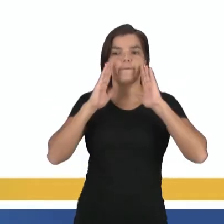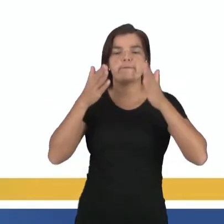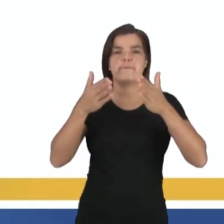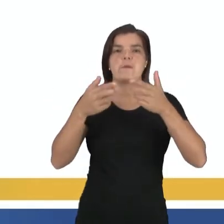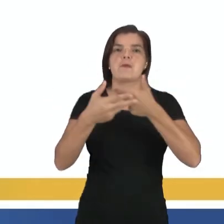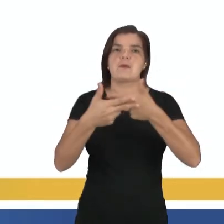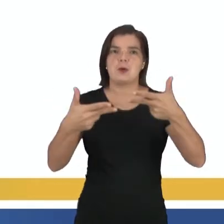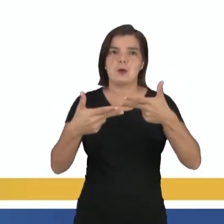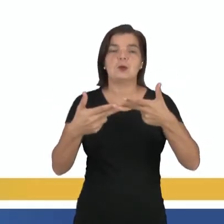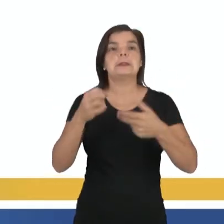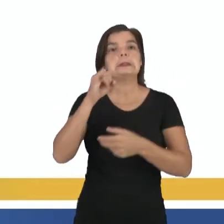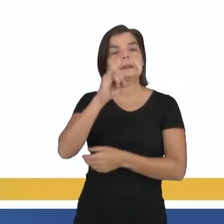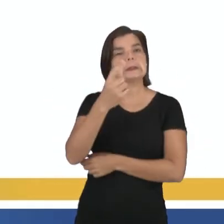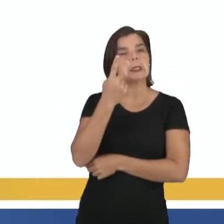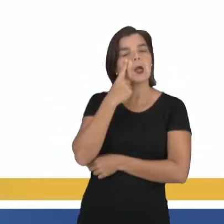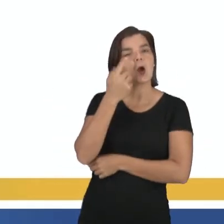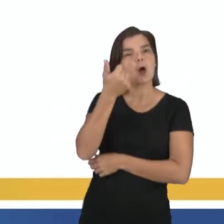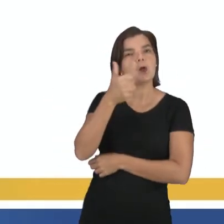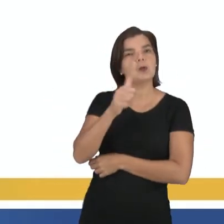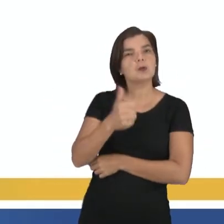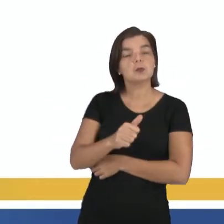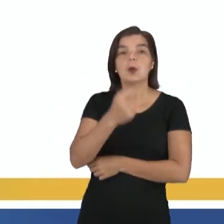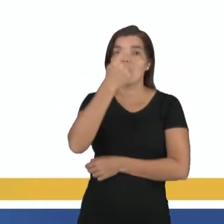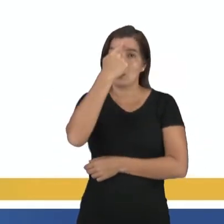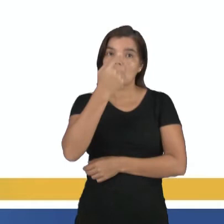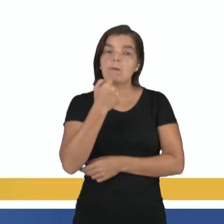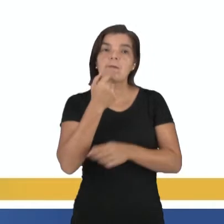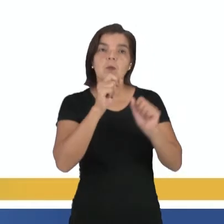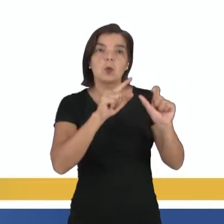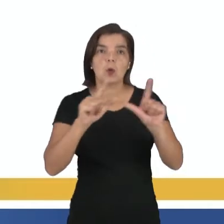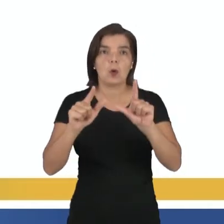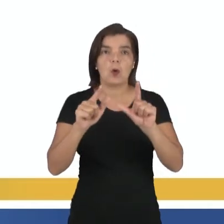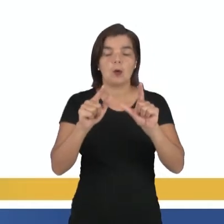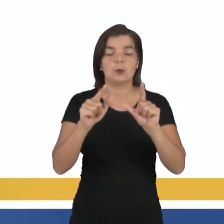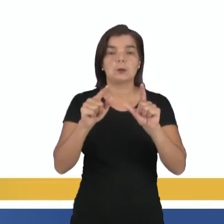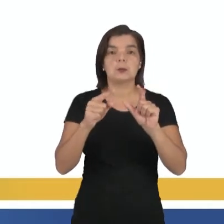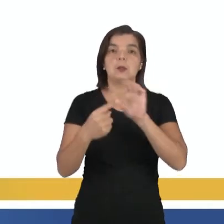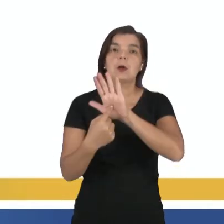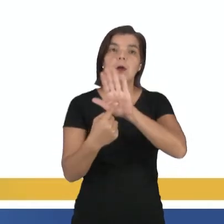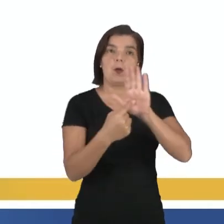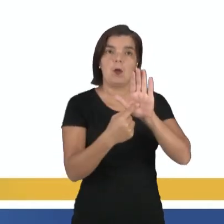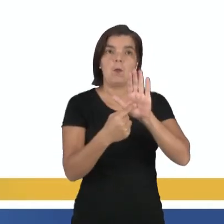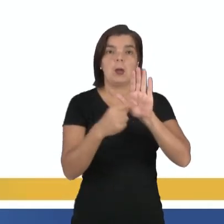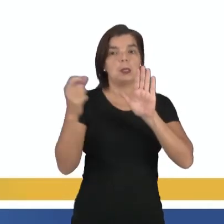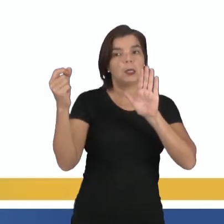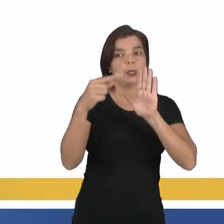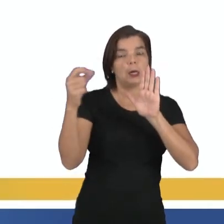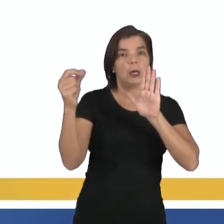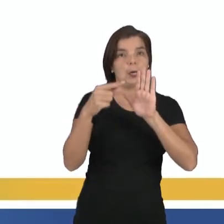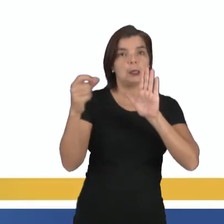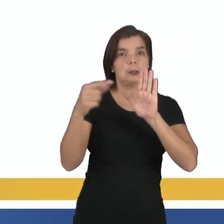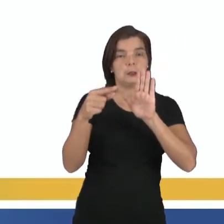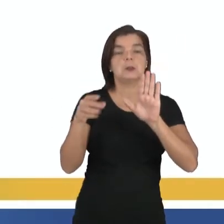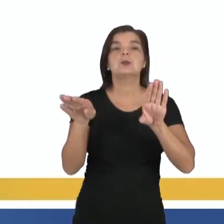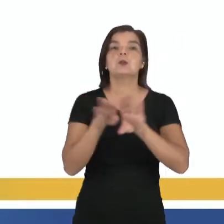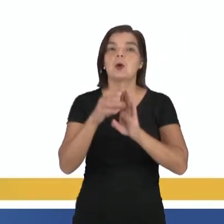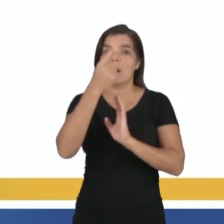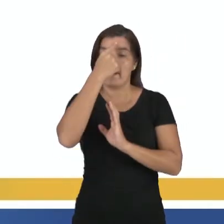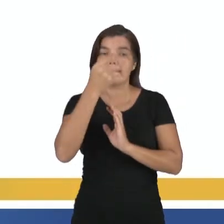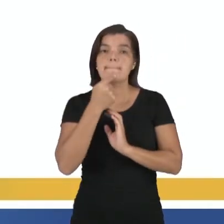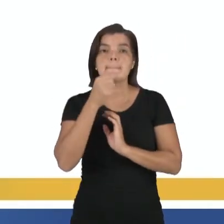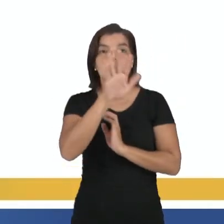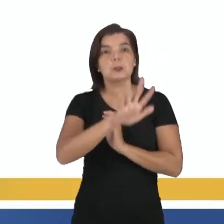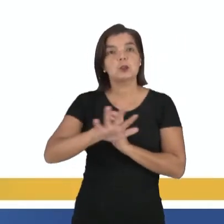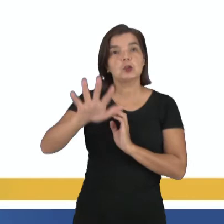do objeto. Então, se tu analisar no desenho aí, o objeto representa a setinha azul e a imagem